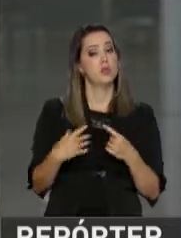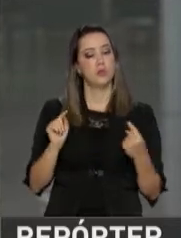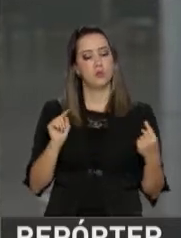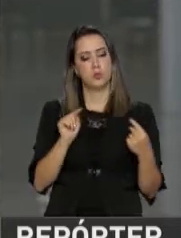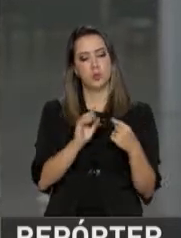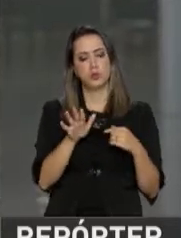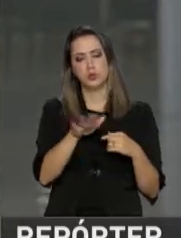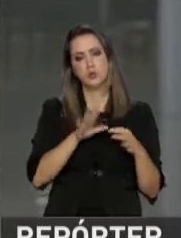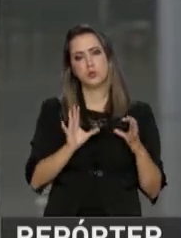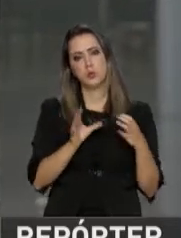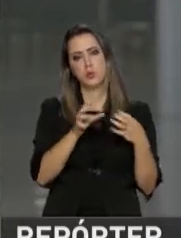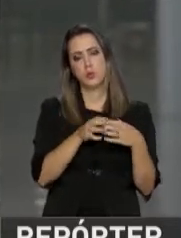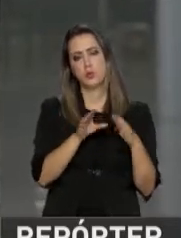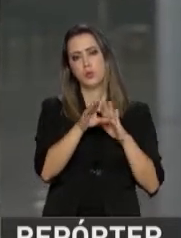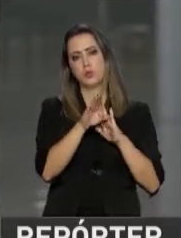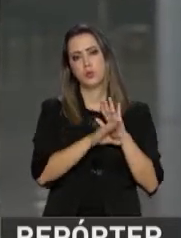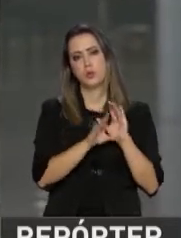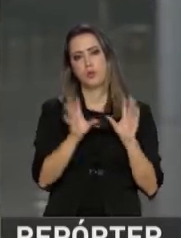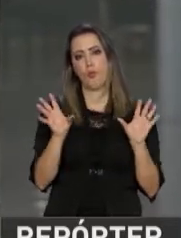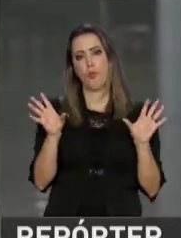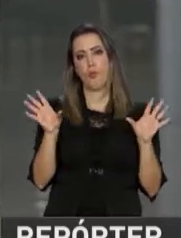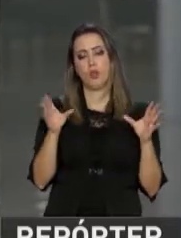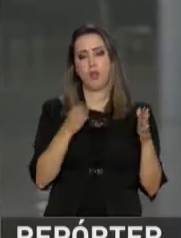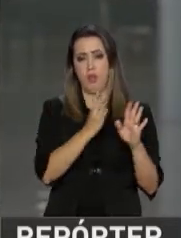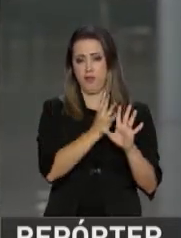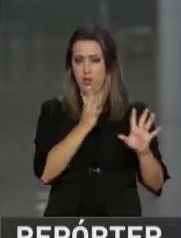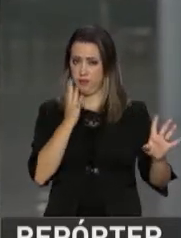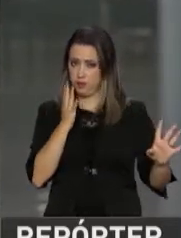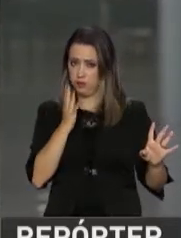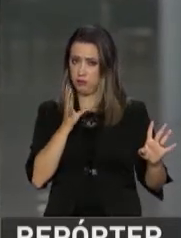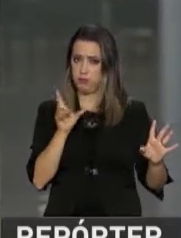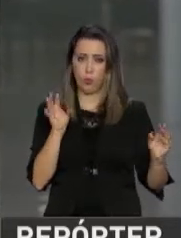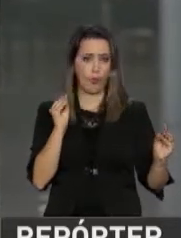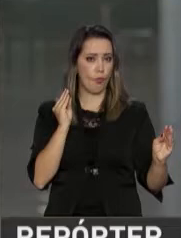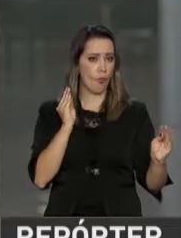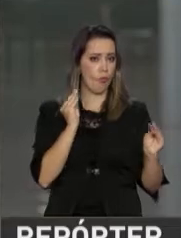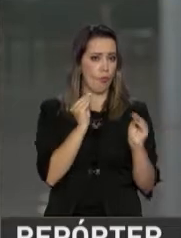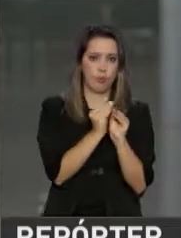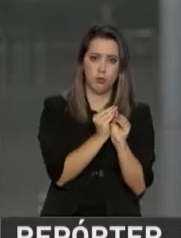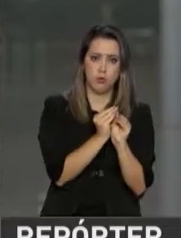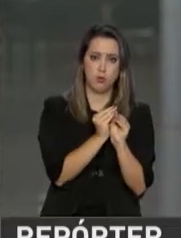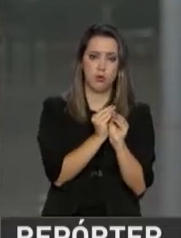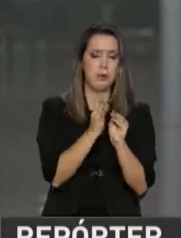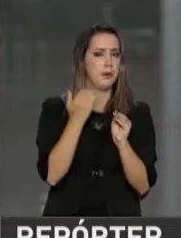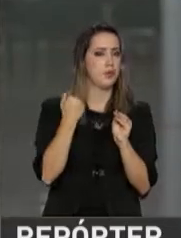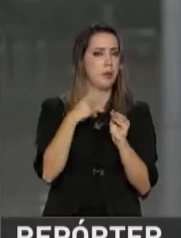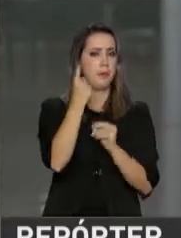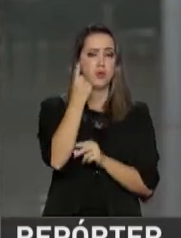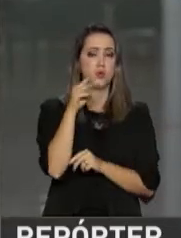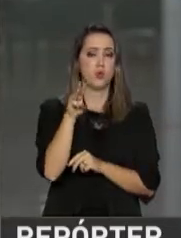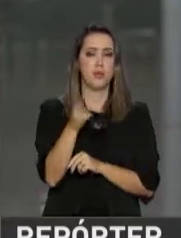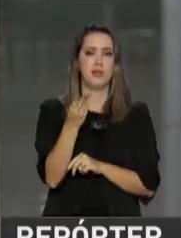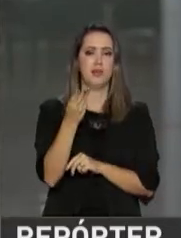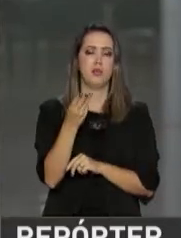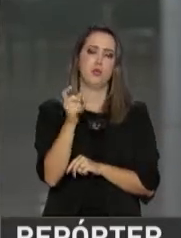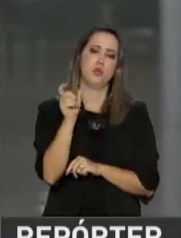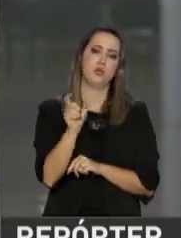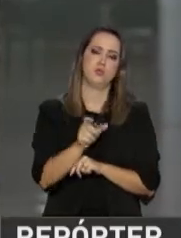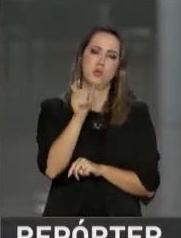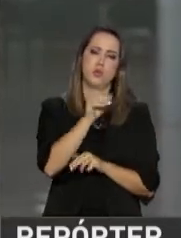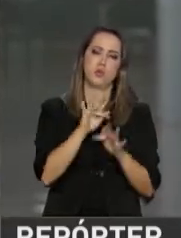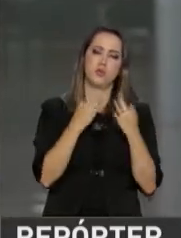programa e será a conquista de espera das famílias que já foi de mais de um milhão de famílias esperando